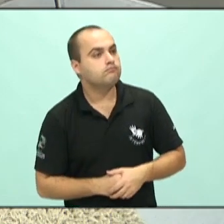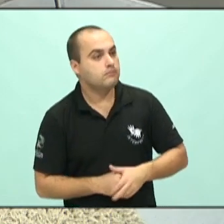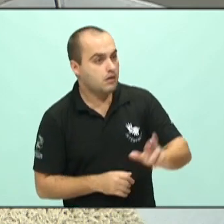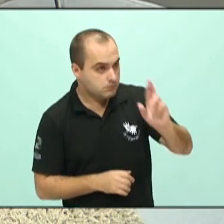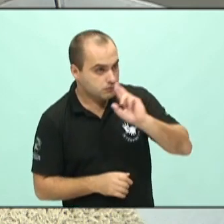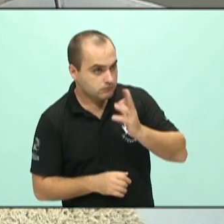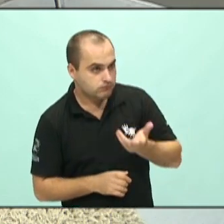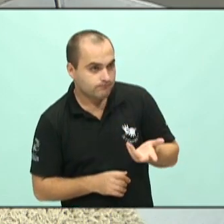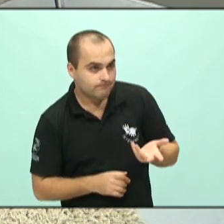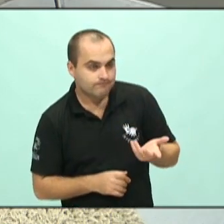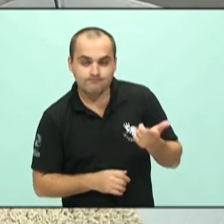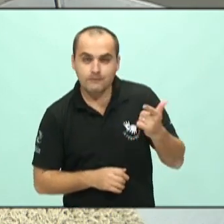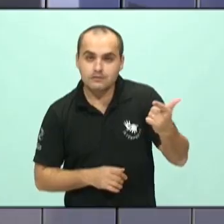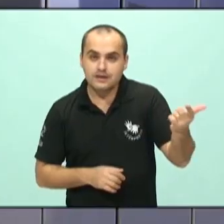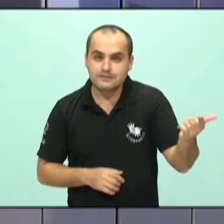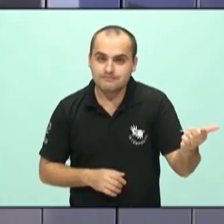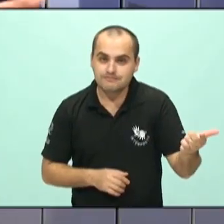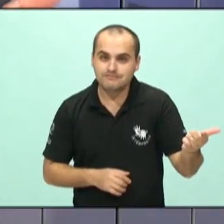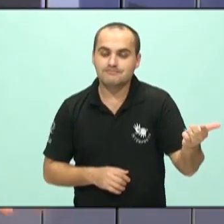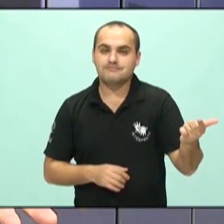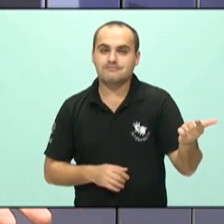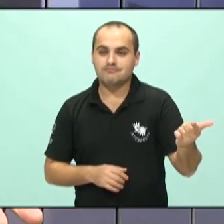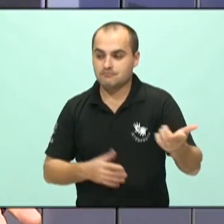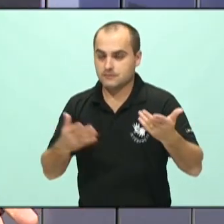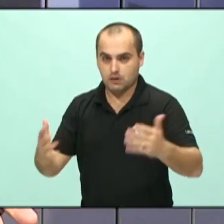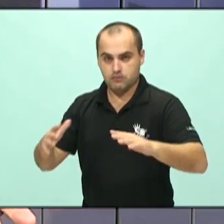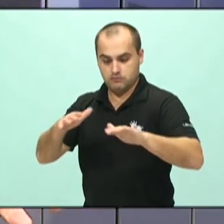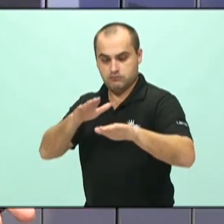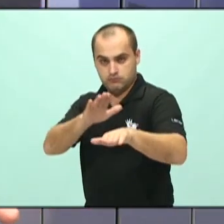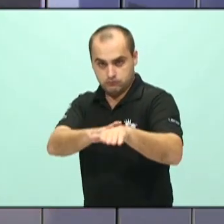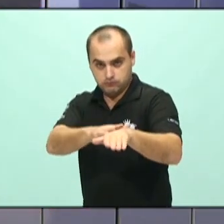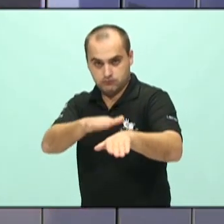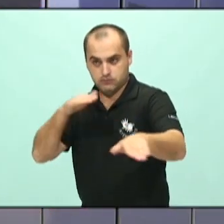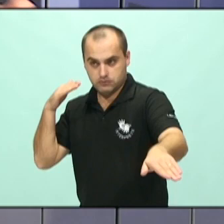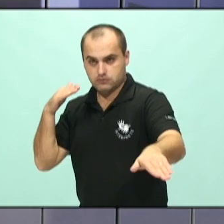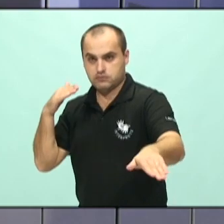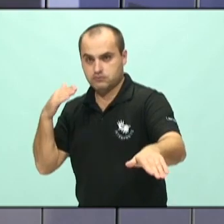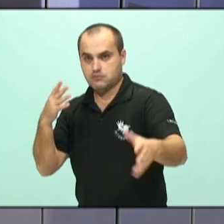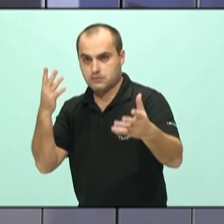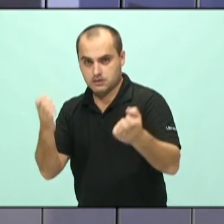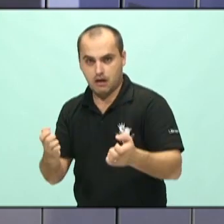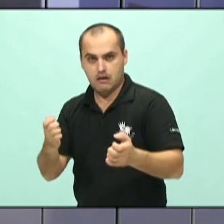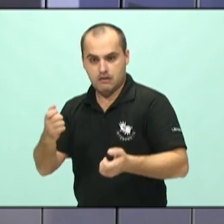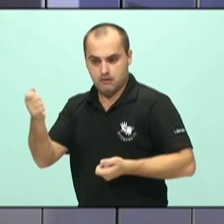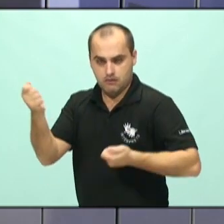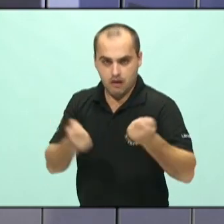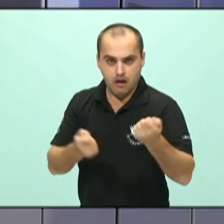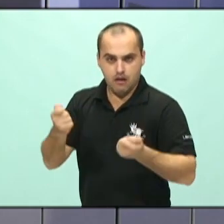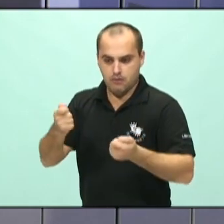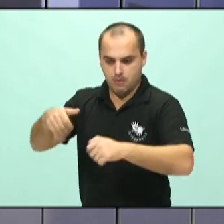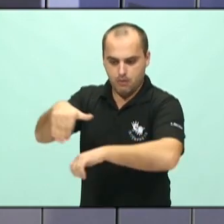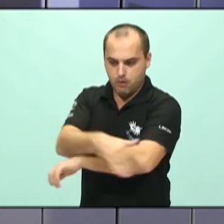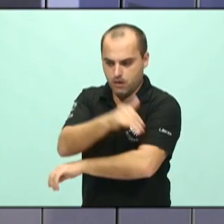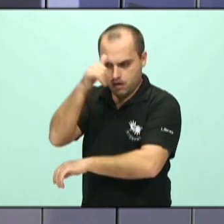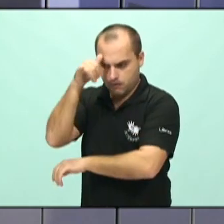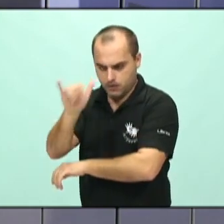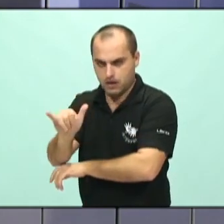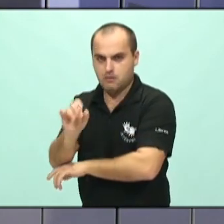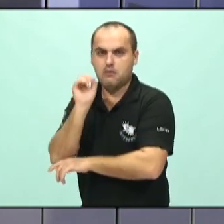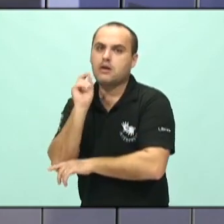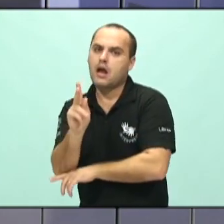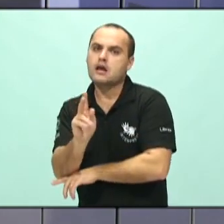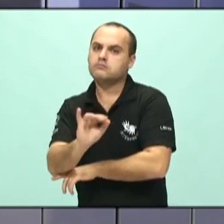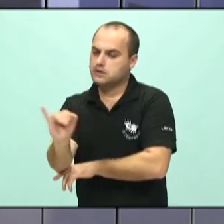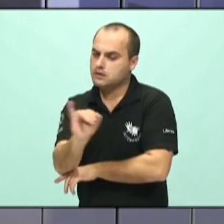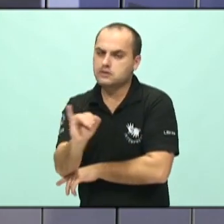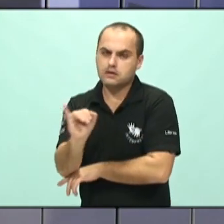Então é isso. Mobilidade. Quer tirar os carros da rua? Porque, claro, Itajaí não foi projetada para isso, né? E não é um problema exclusivo nosso,